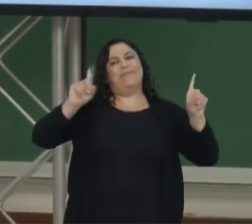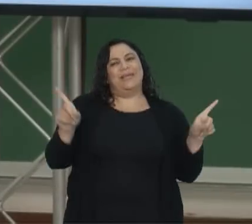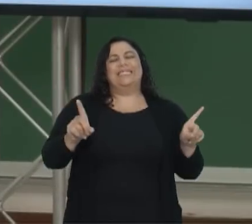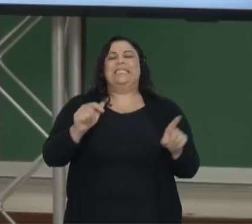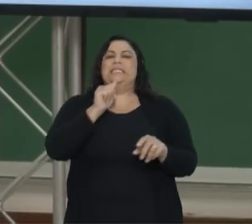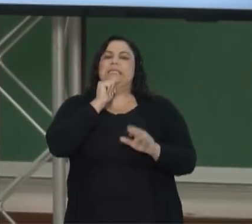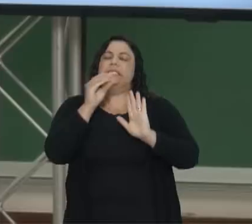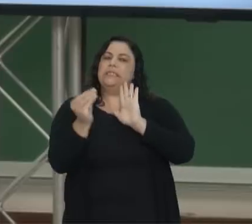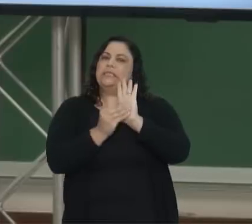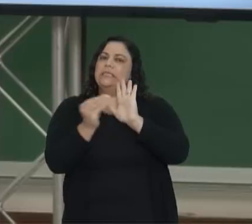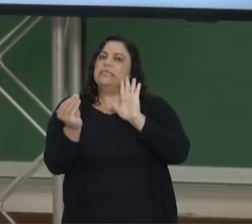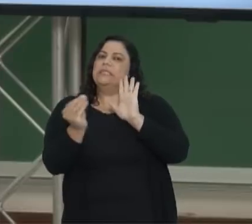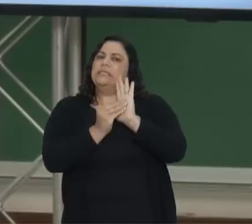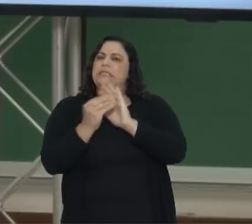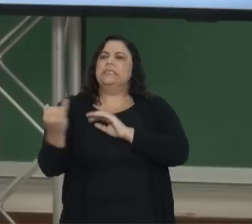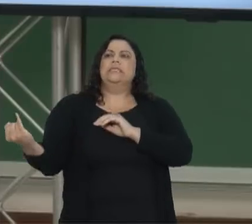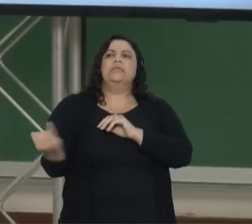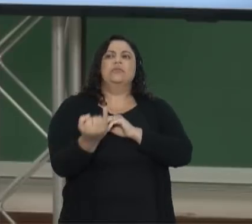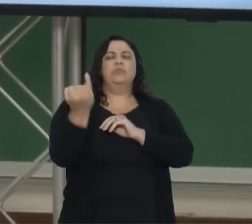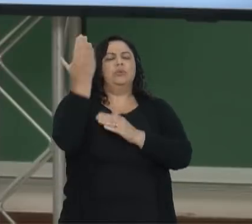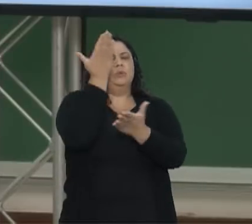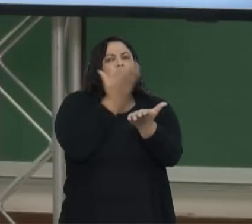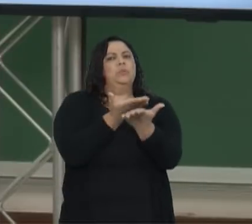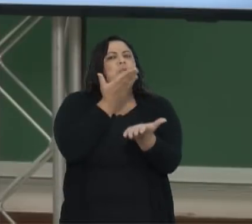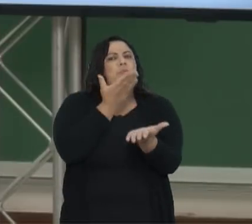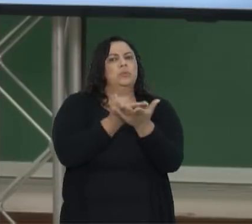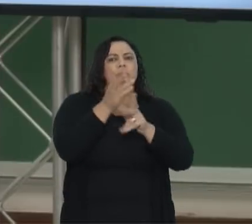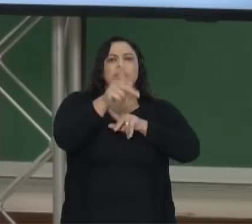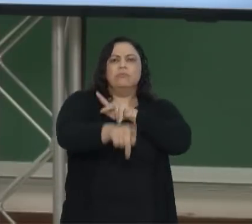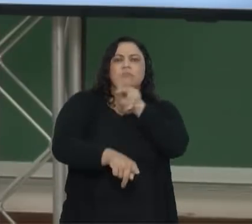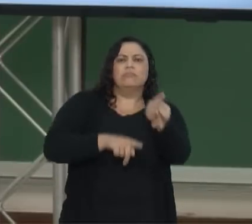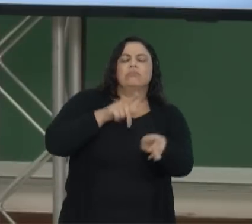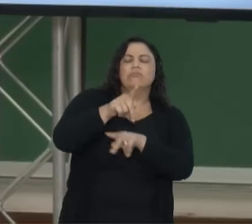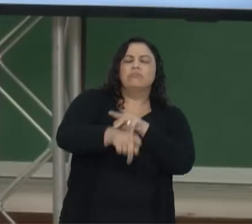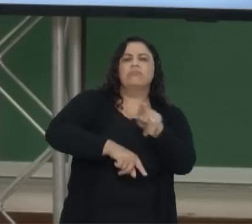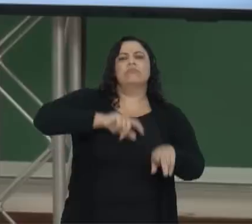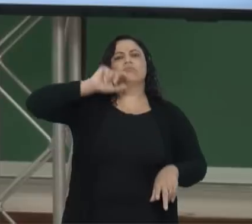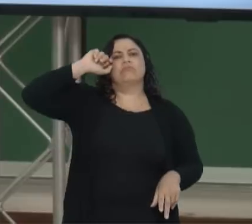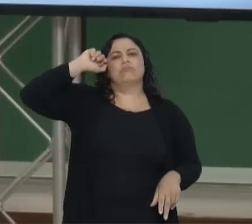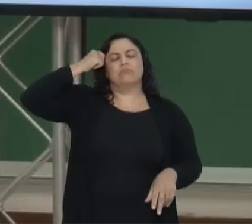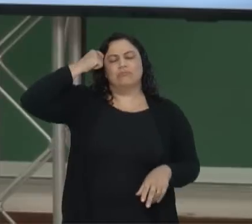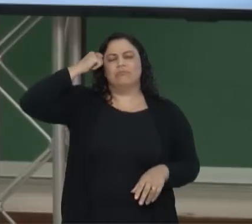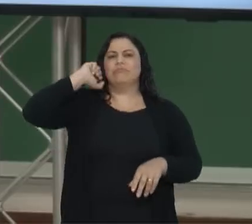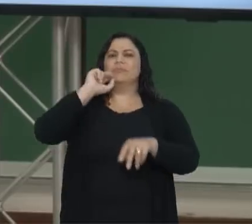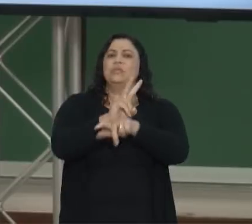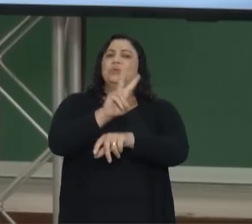da importância de estudar os povos africanos, que falam da importância de preservar a